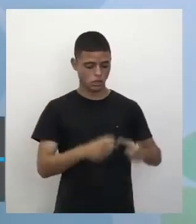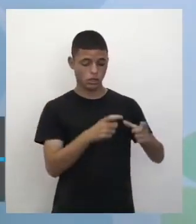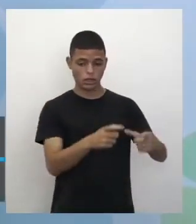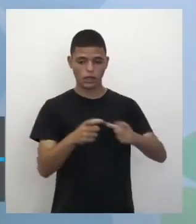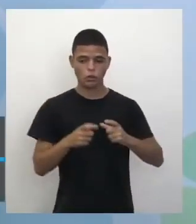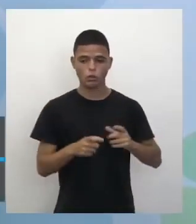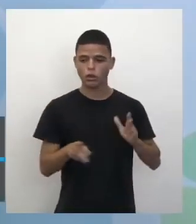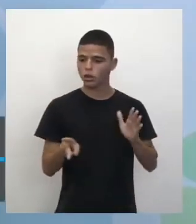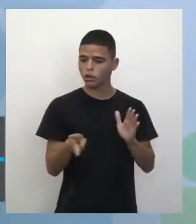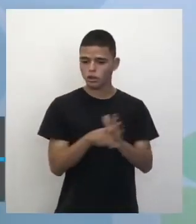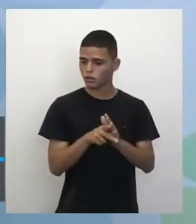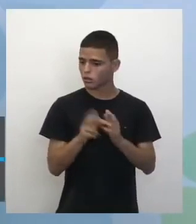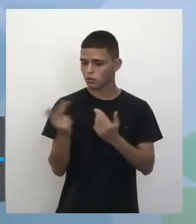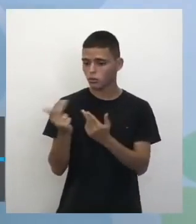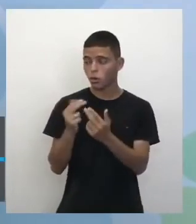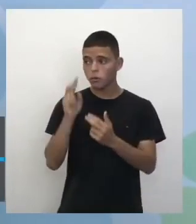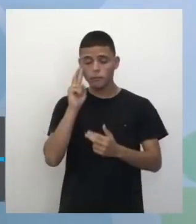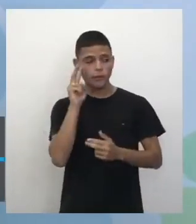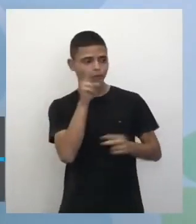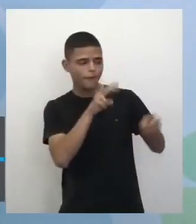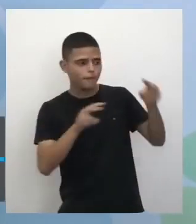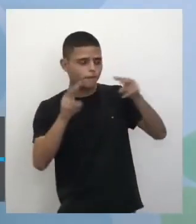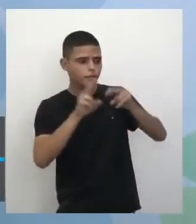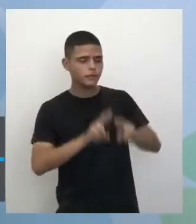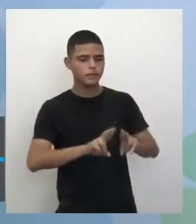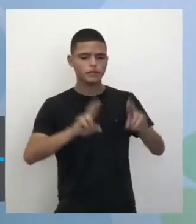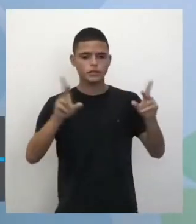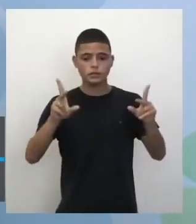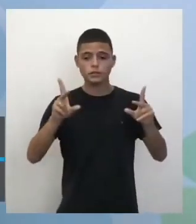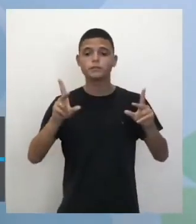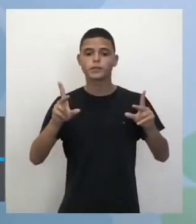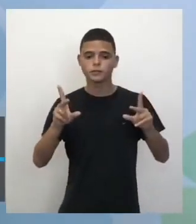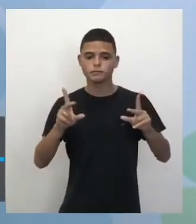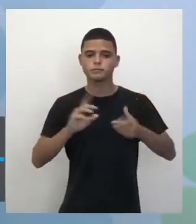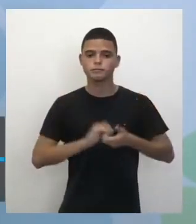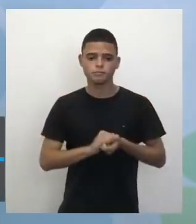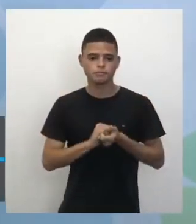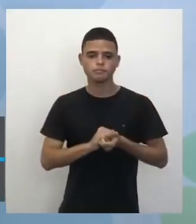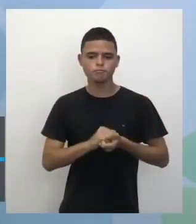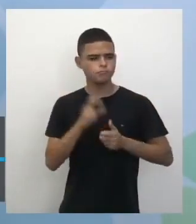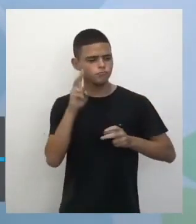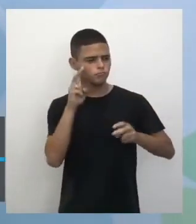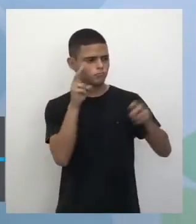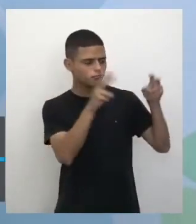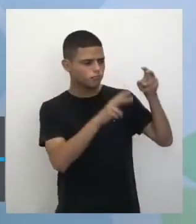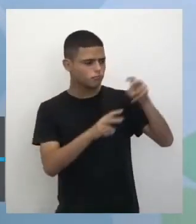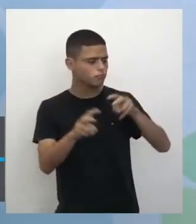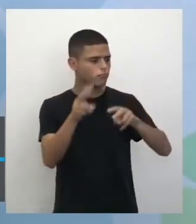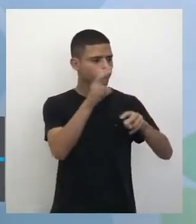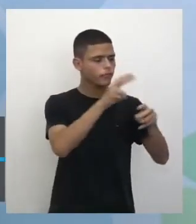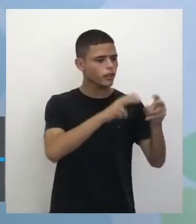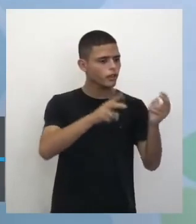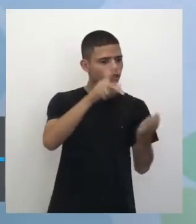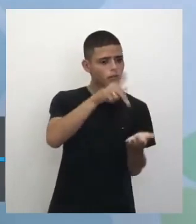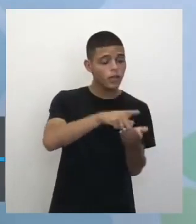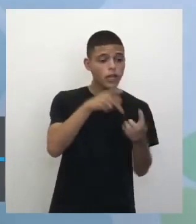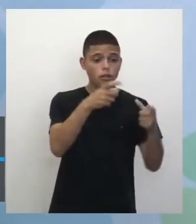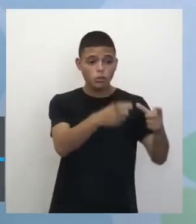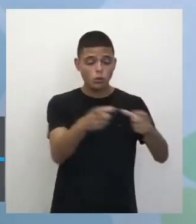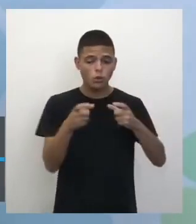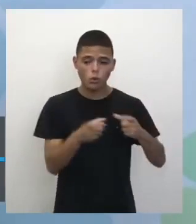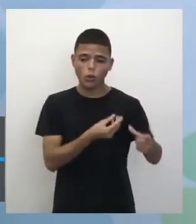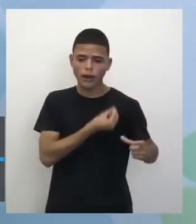modo diferente, é justamente isso. A maneira, o óculos pelo qual a gente interpreta a realidade, interpreta onde a gente